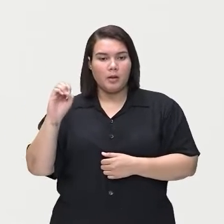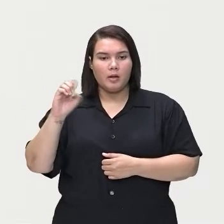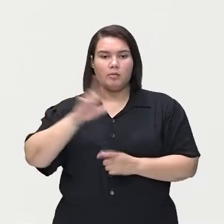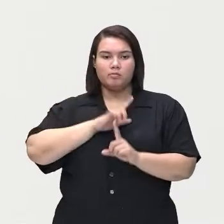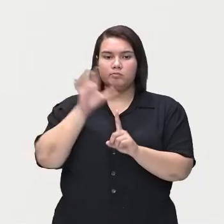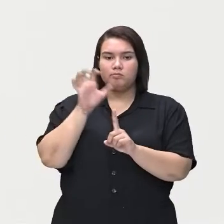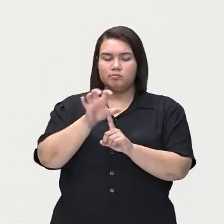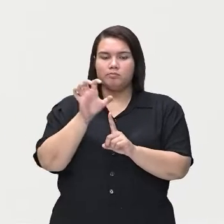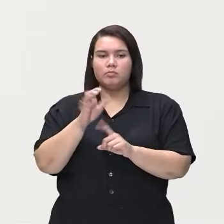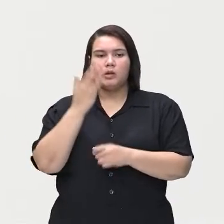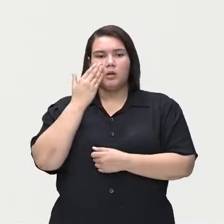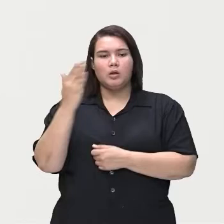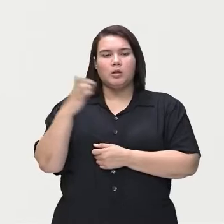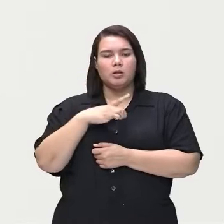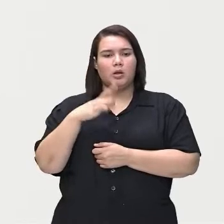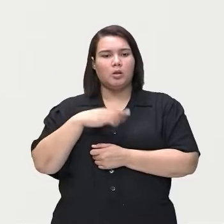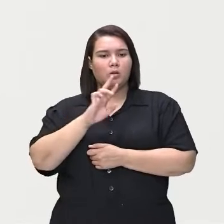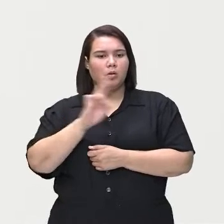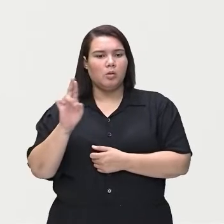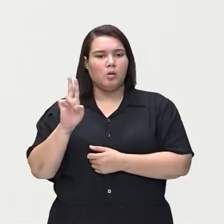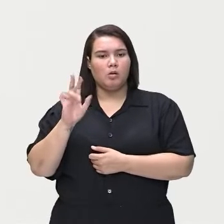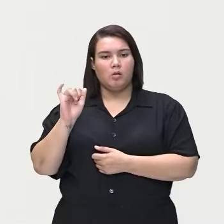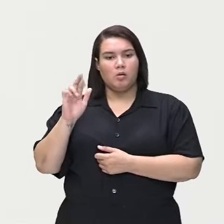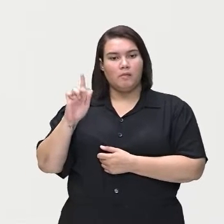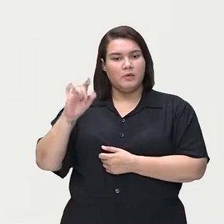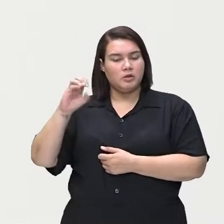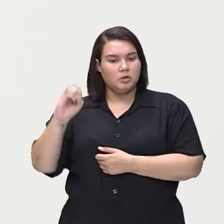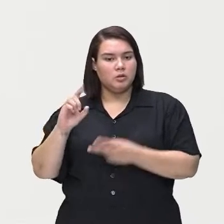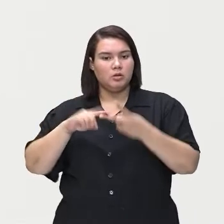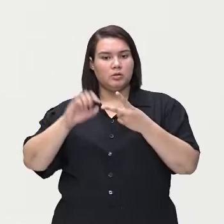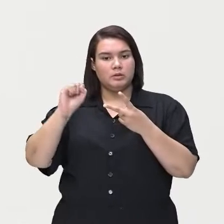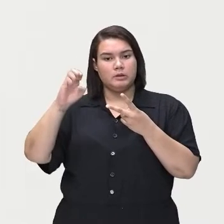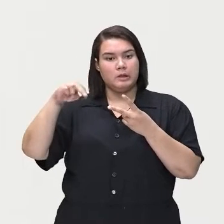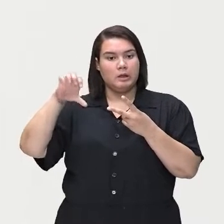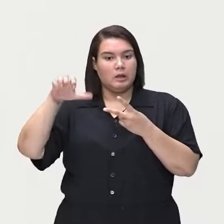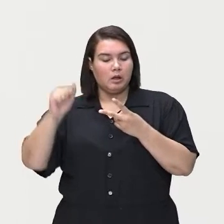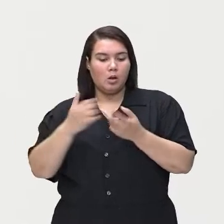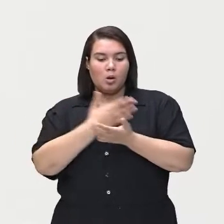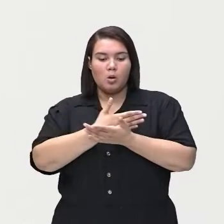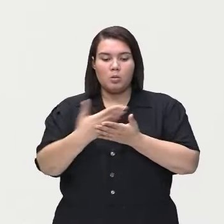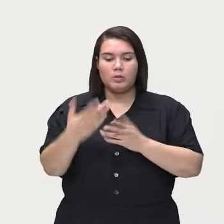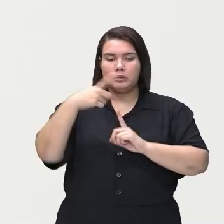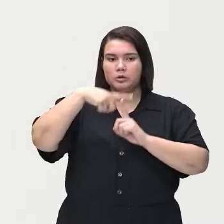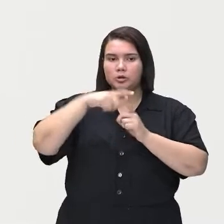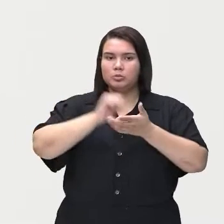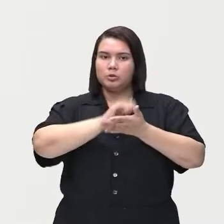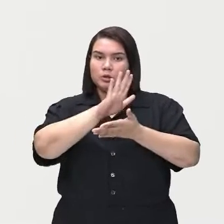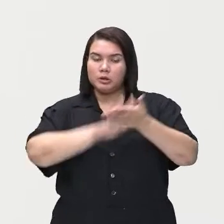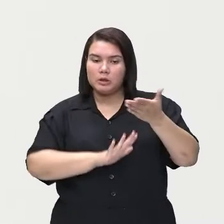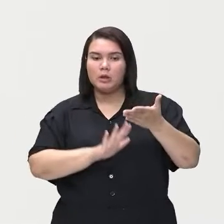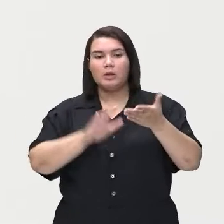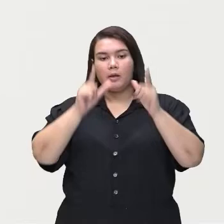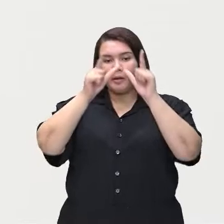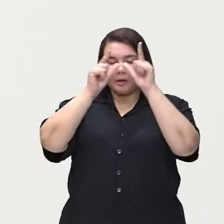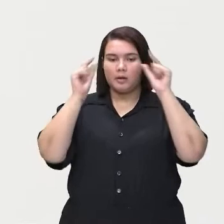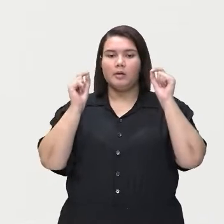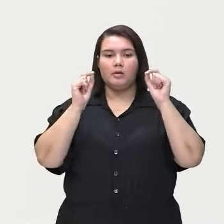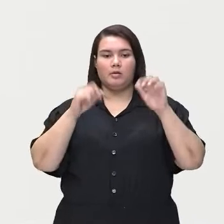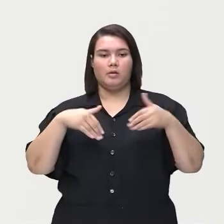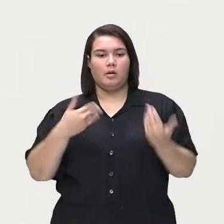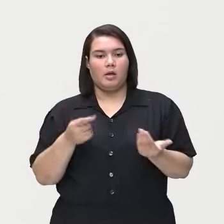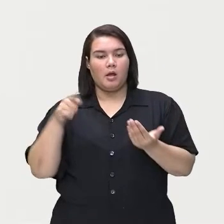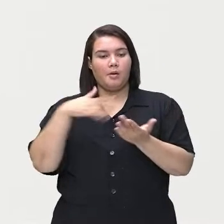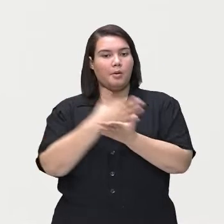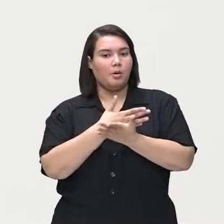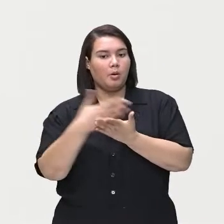Virgílio e Sêneca, que começaram a escrever no estilo grego. Este foi aí o despertar